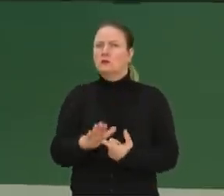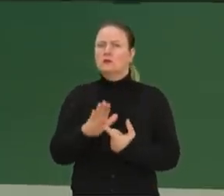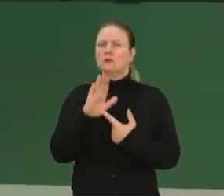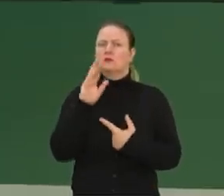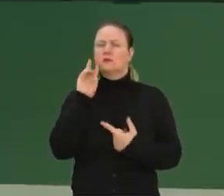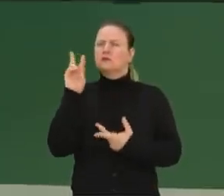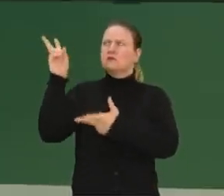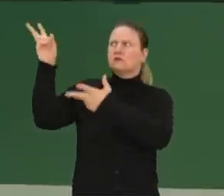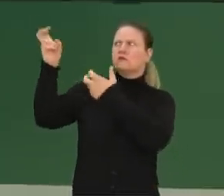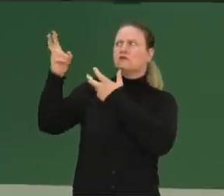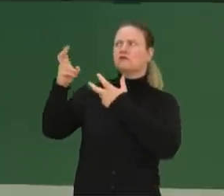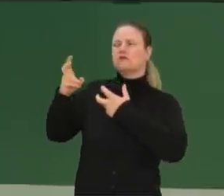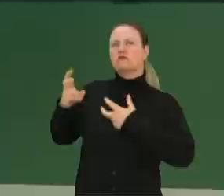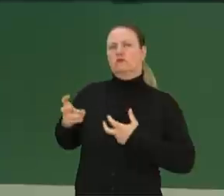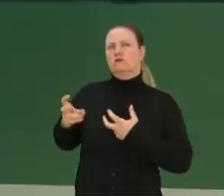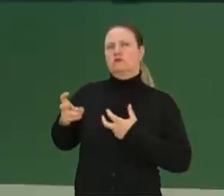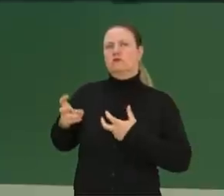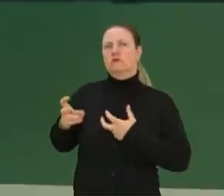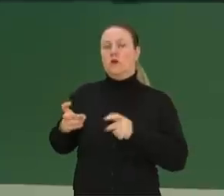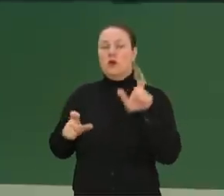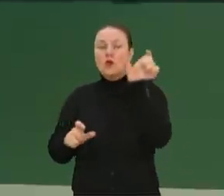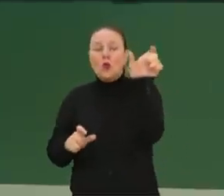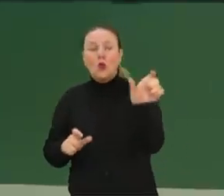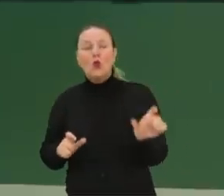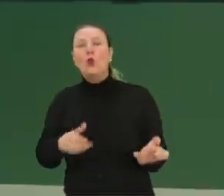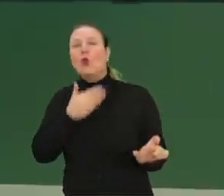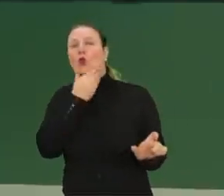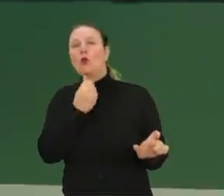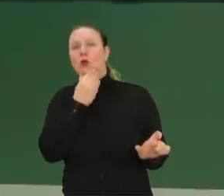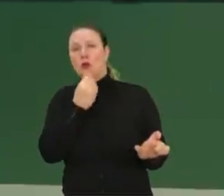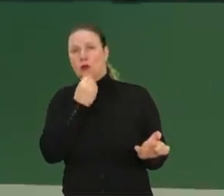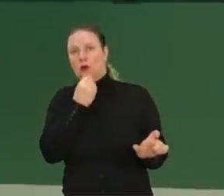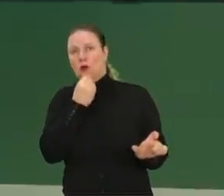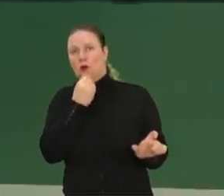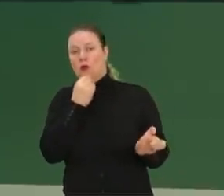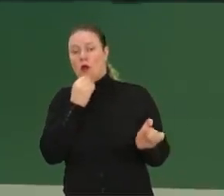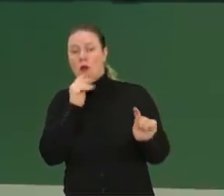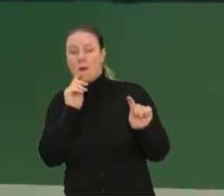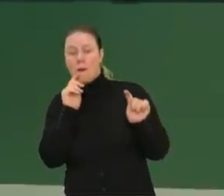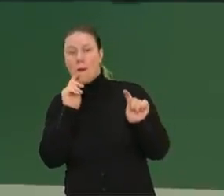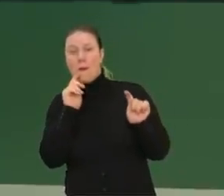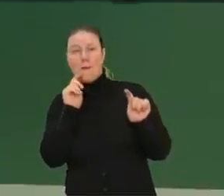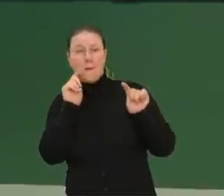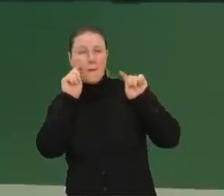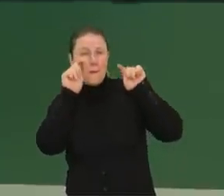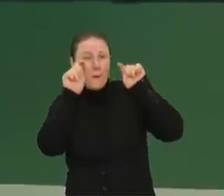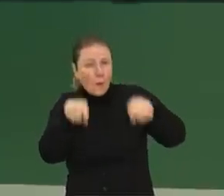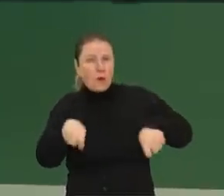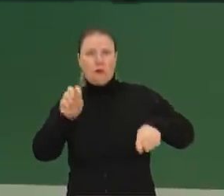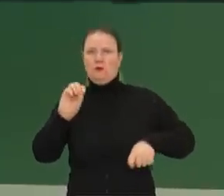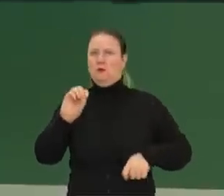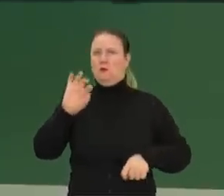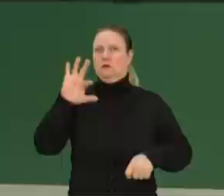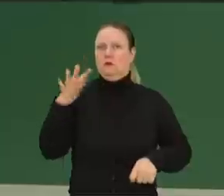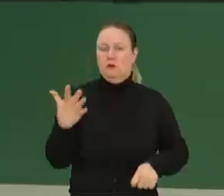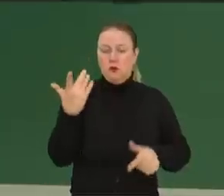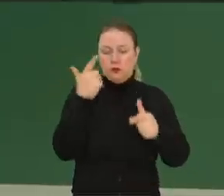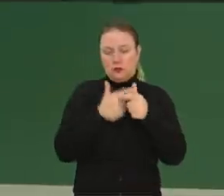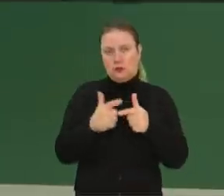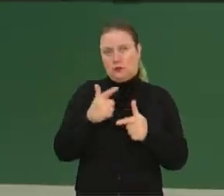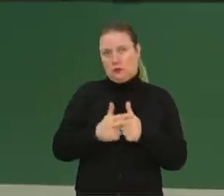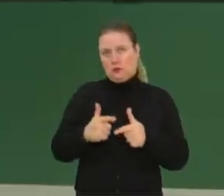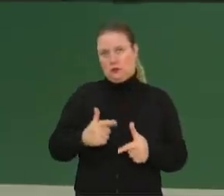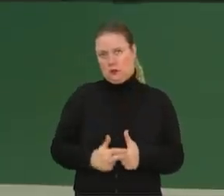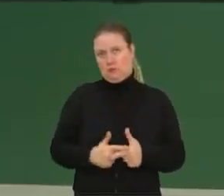vai observar que esse indivíduo, ele tem uma predisposição, quer dizer, ele tem chance de ter um problema